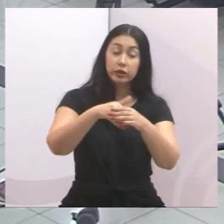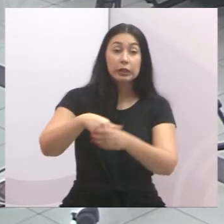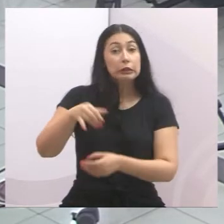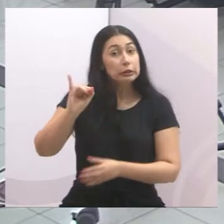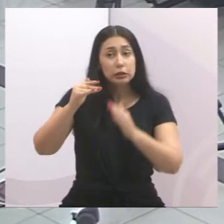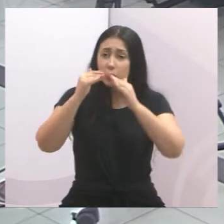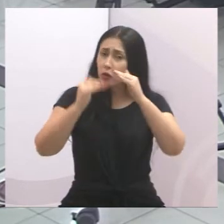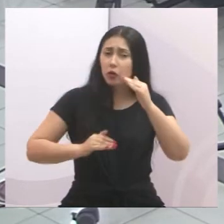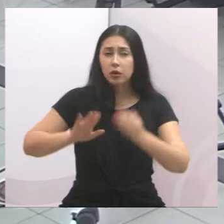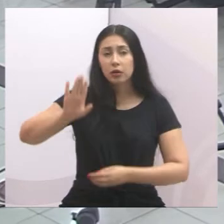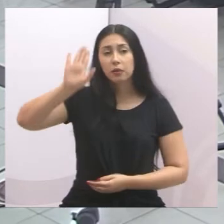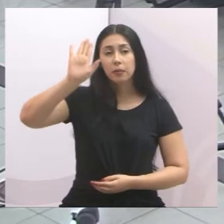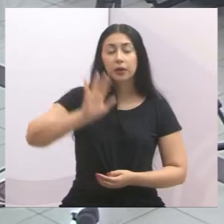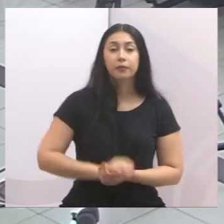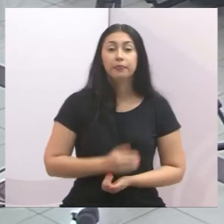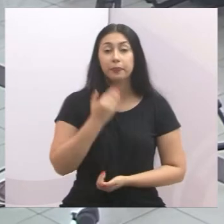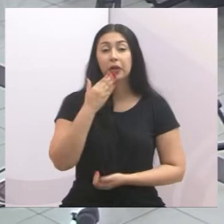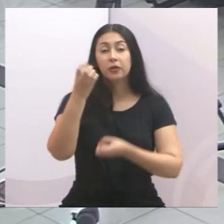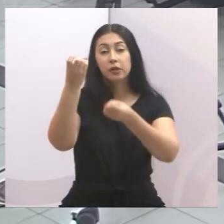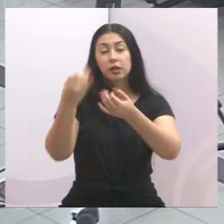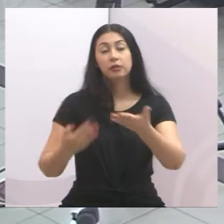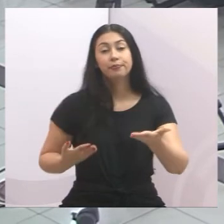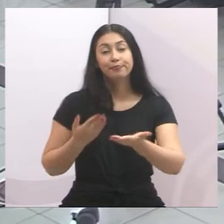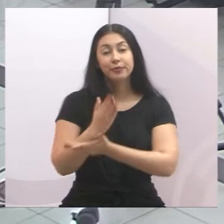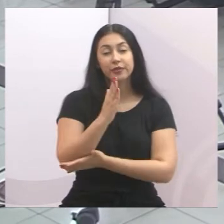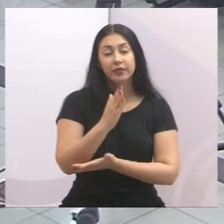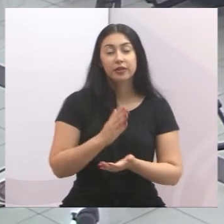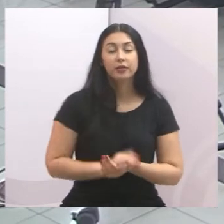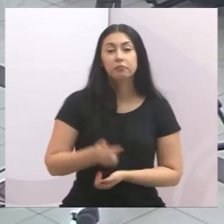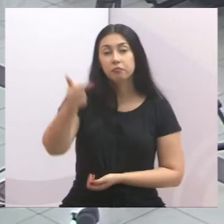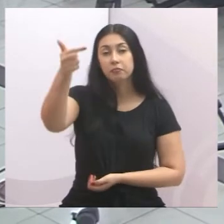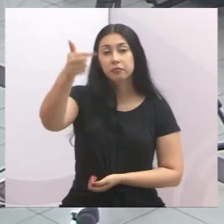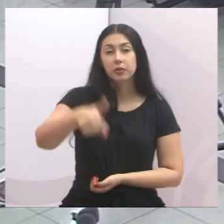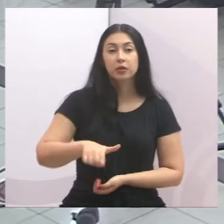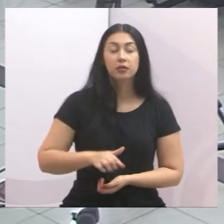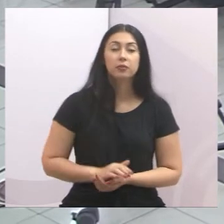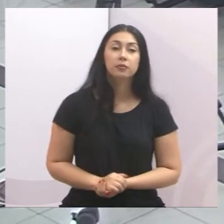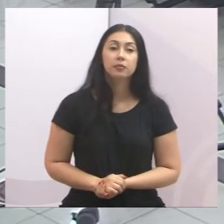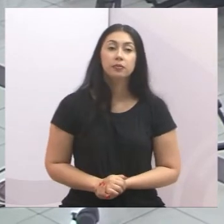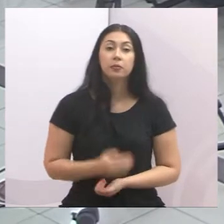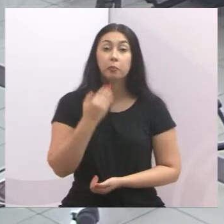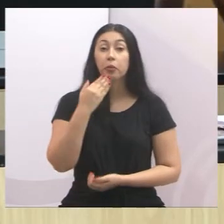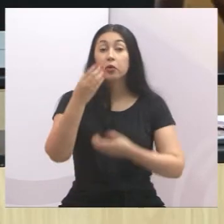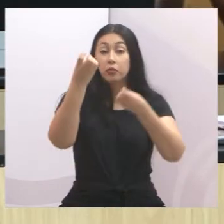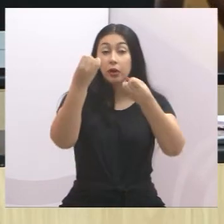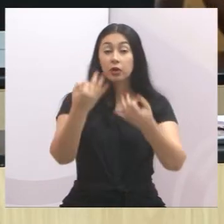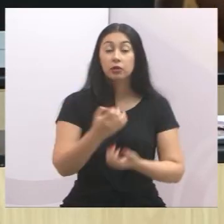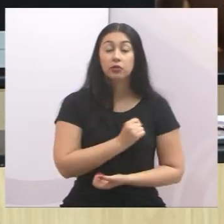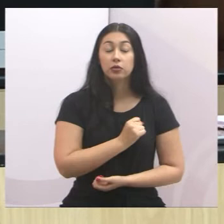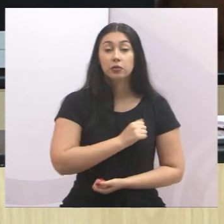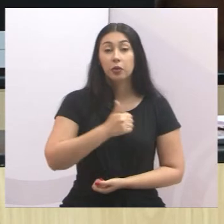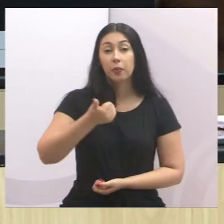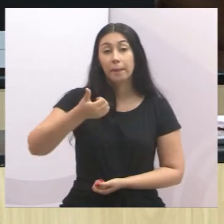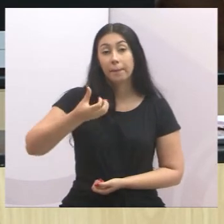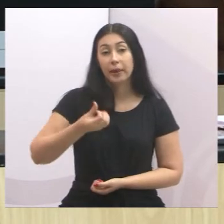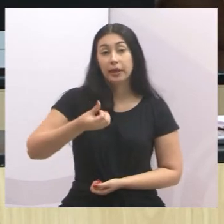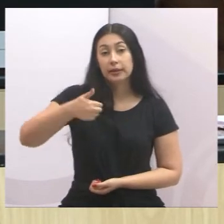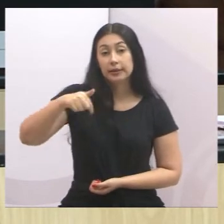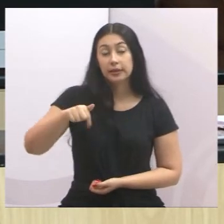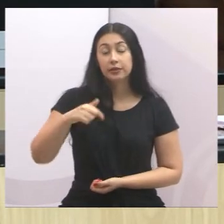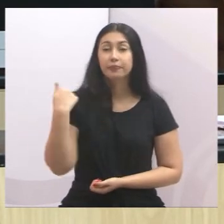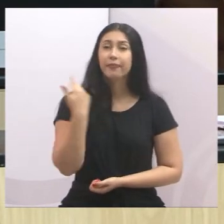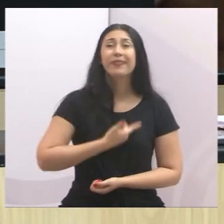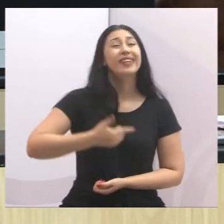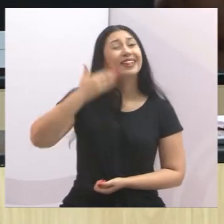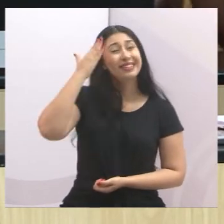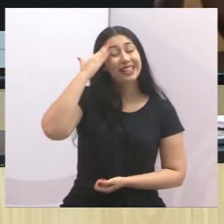se manifestem levantando o braço. Pedido de informações aprovado. Próximo pedido de informações. Pedido de informações número 167. Considerando o